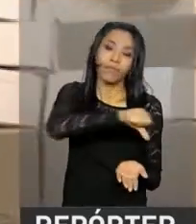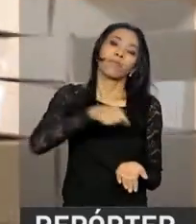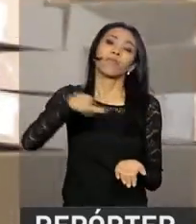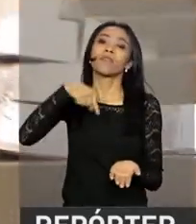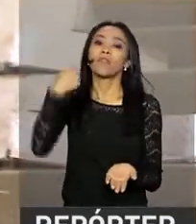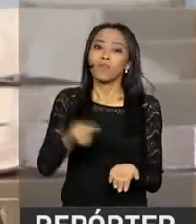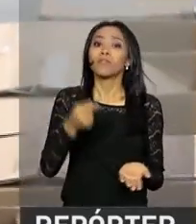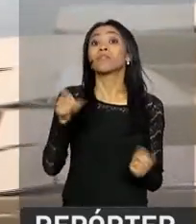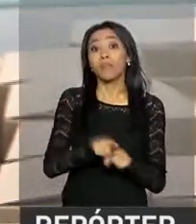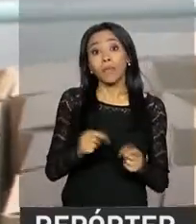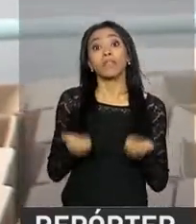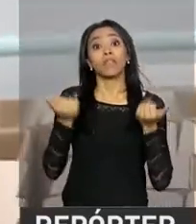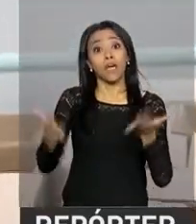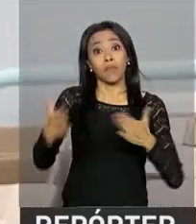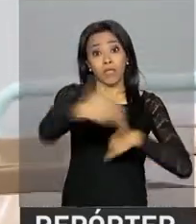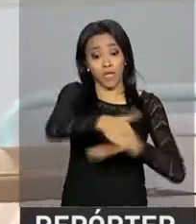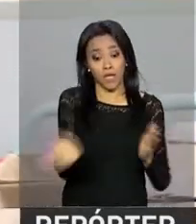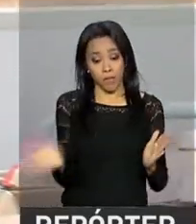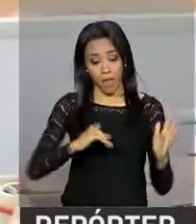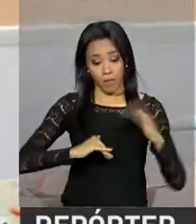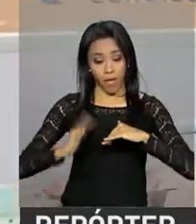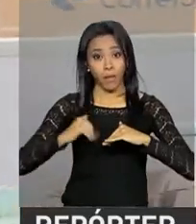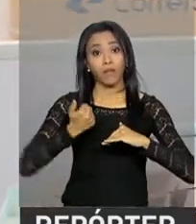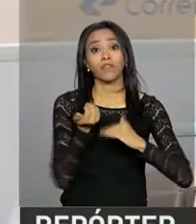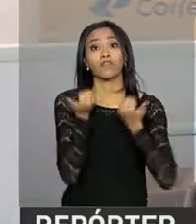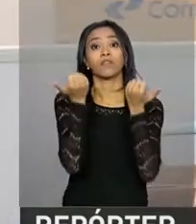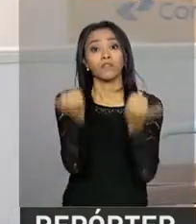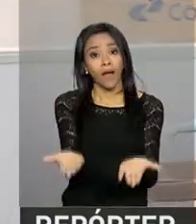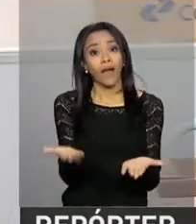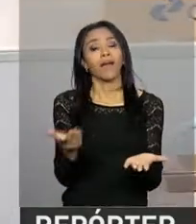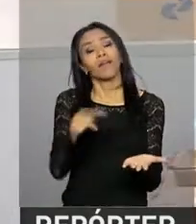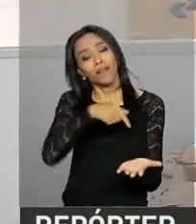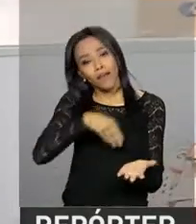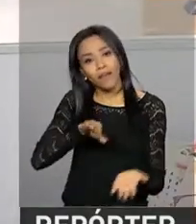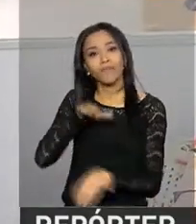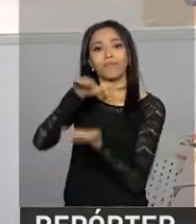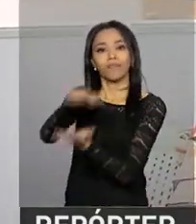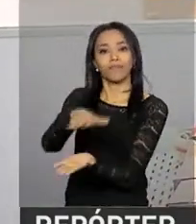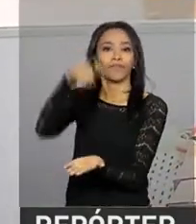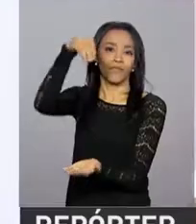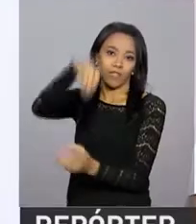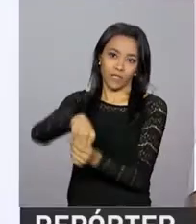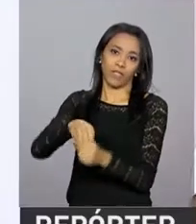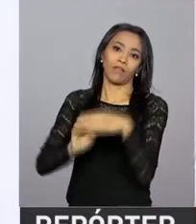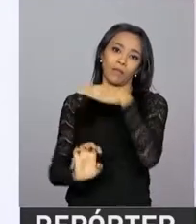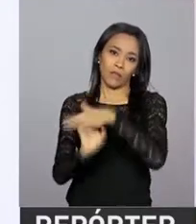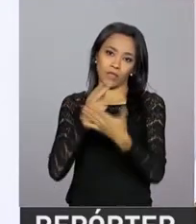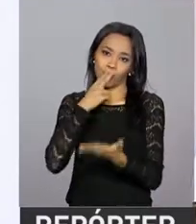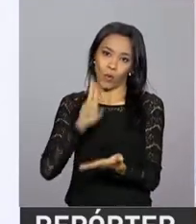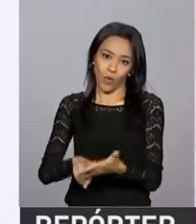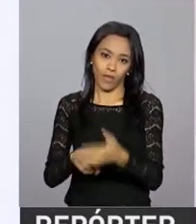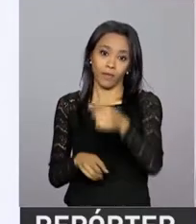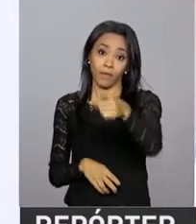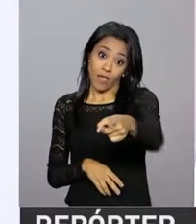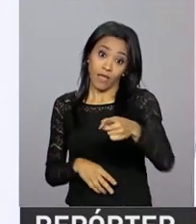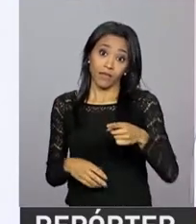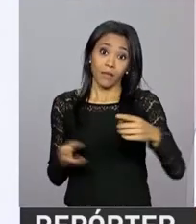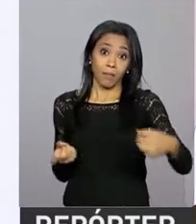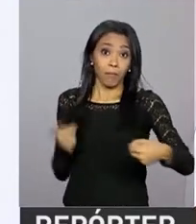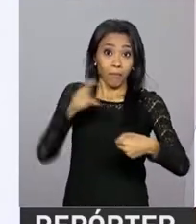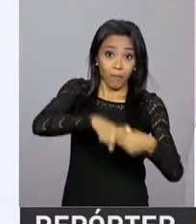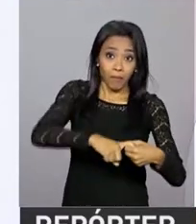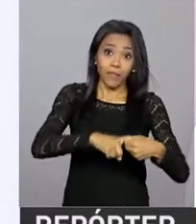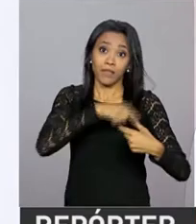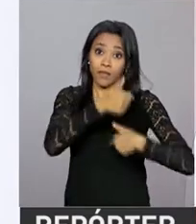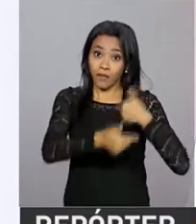as embalagens, inclusive, e colocamos isso no fluxo de distribuição do próprio correio, inclusive. E para o Igor, essa parceria